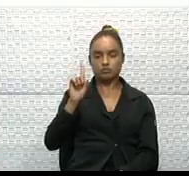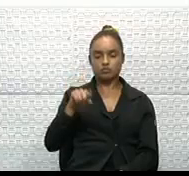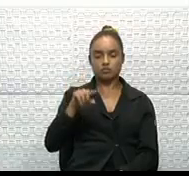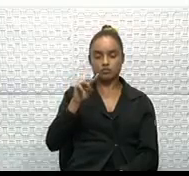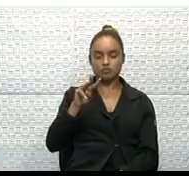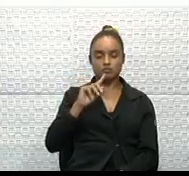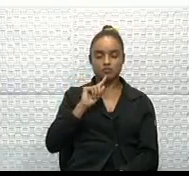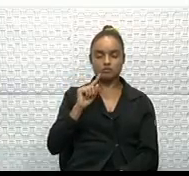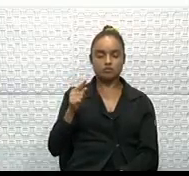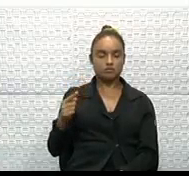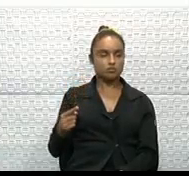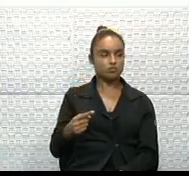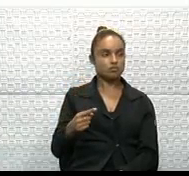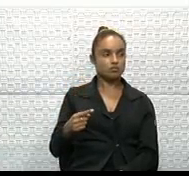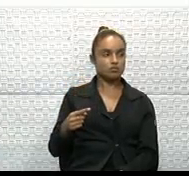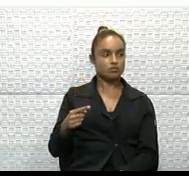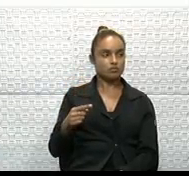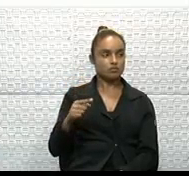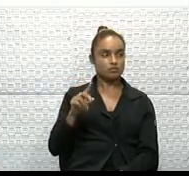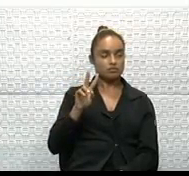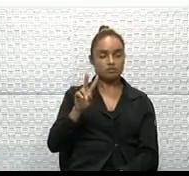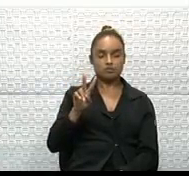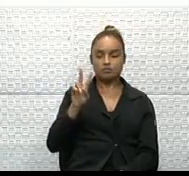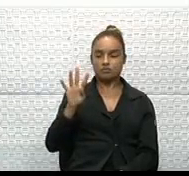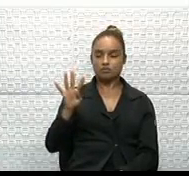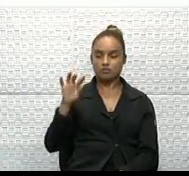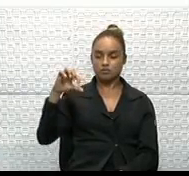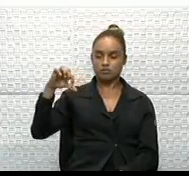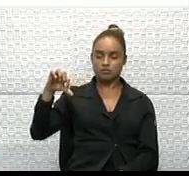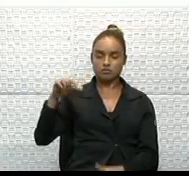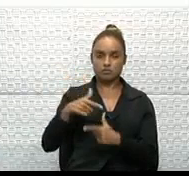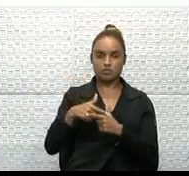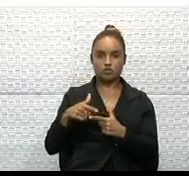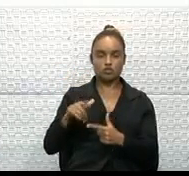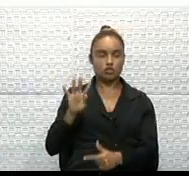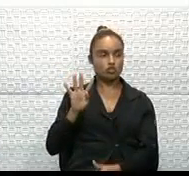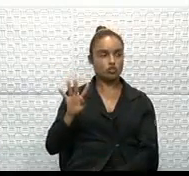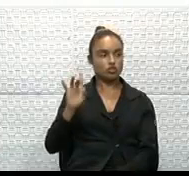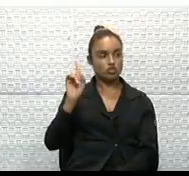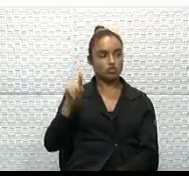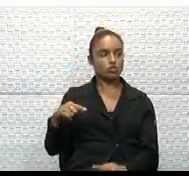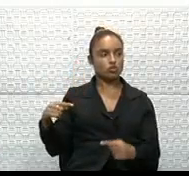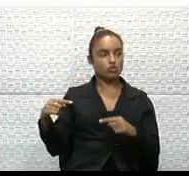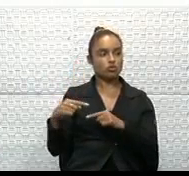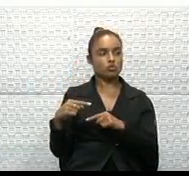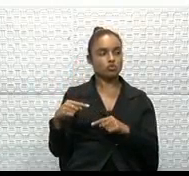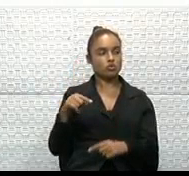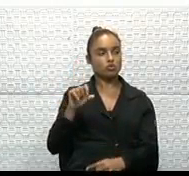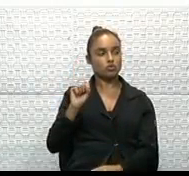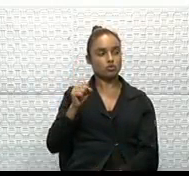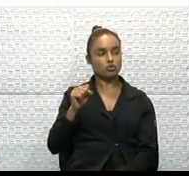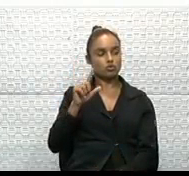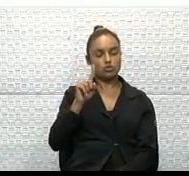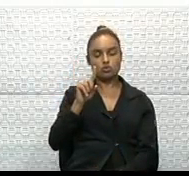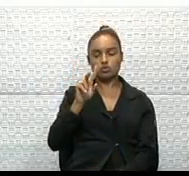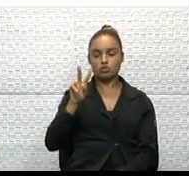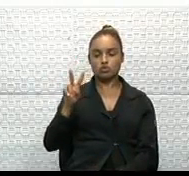3.249. Isso dividido por 4 é igual a